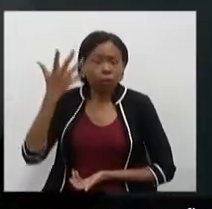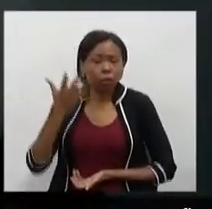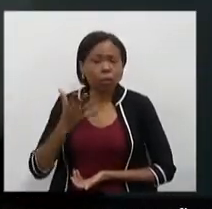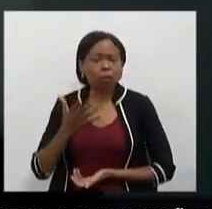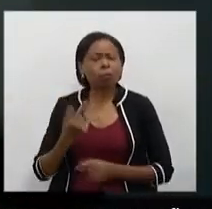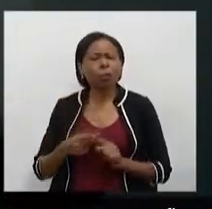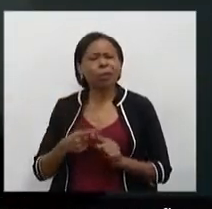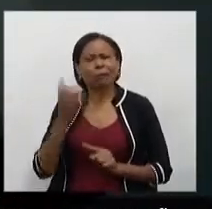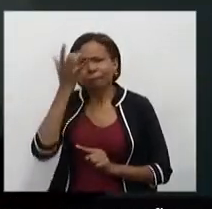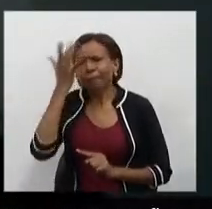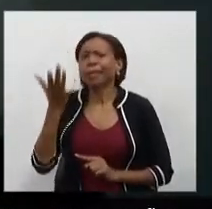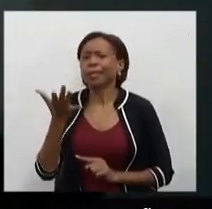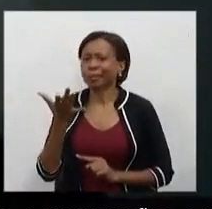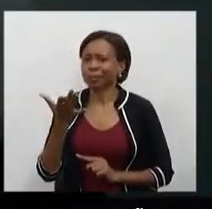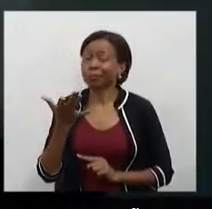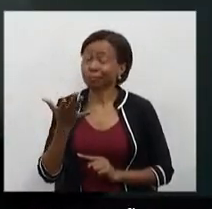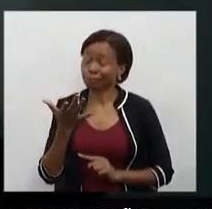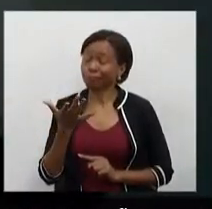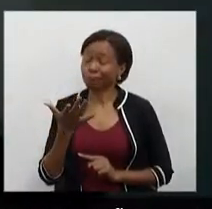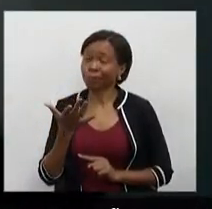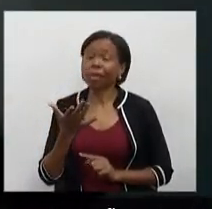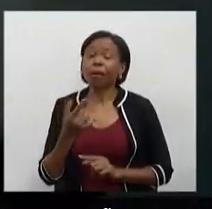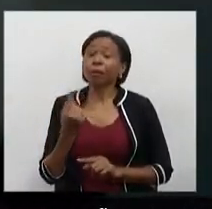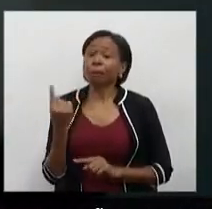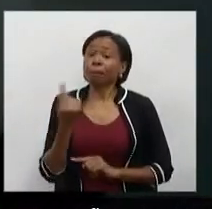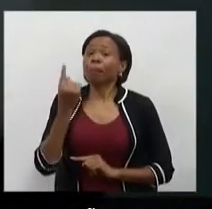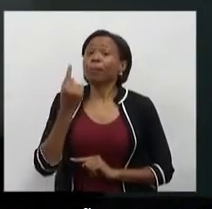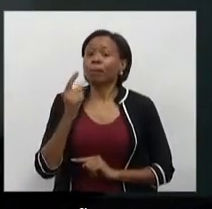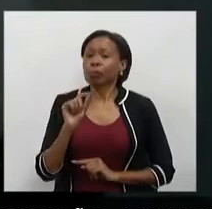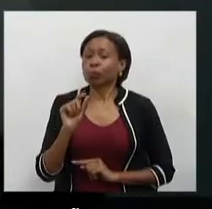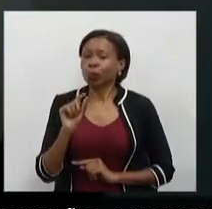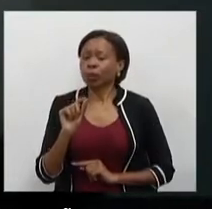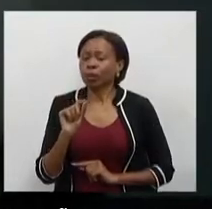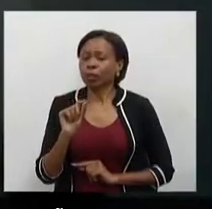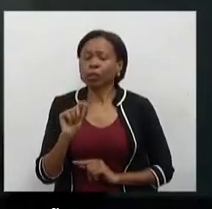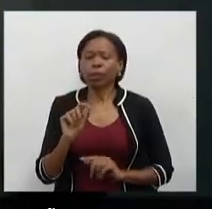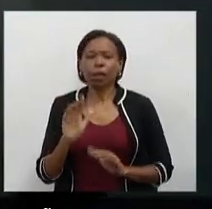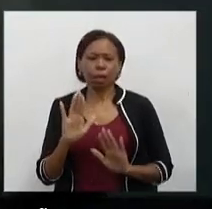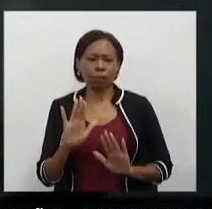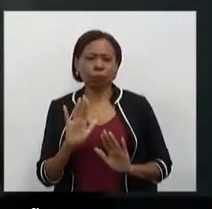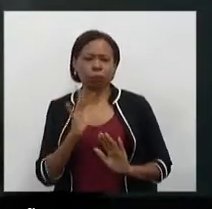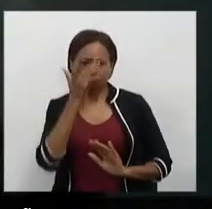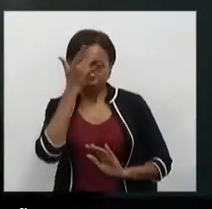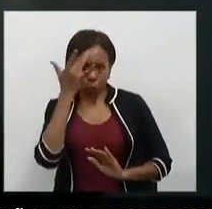a se repensar. Primeiro, a gente tem que, no caso de pessoas com